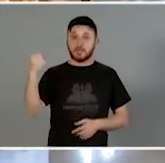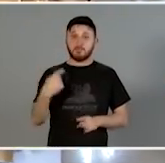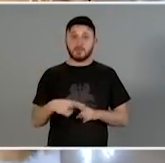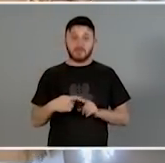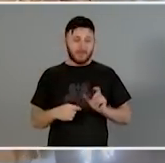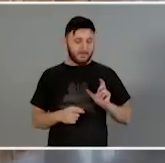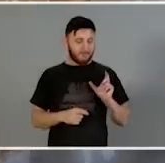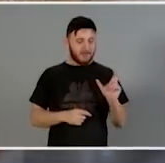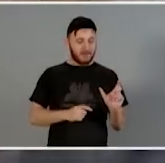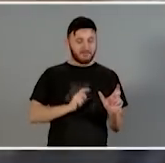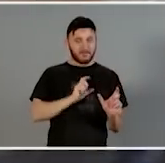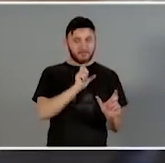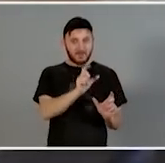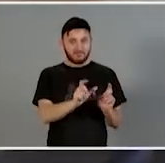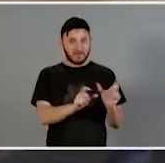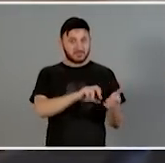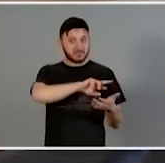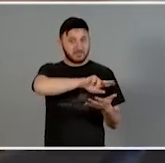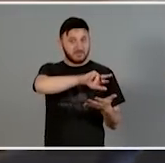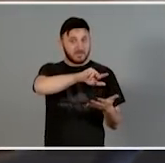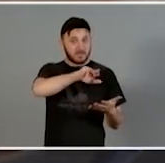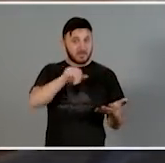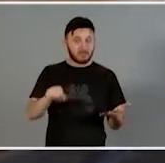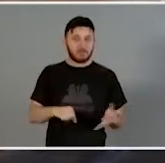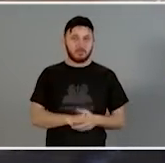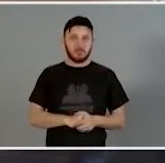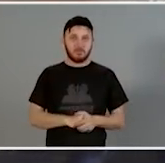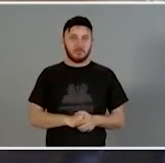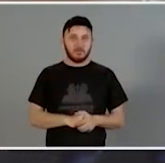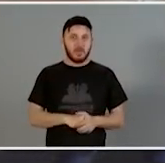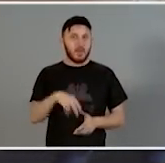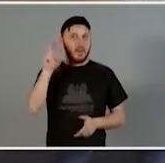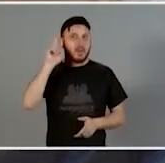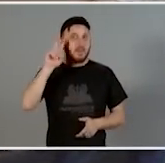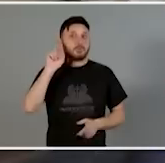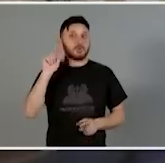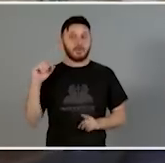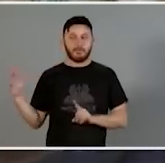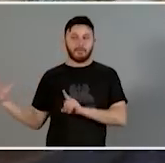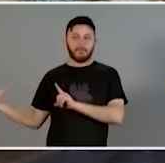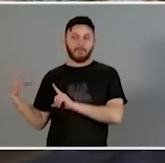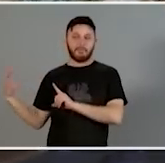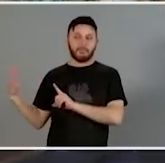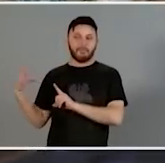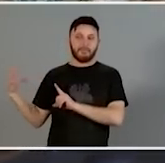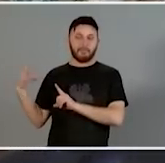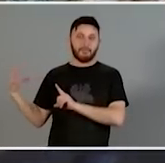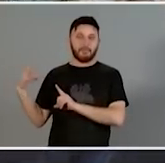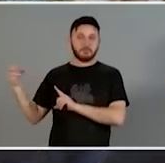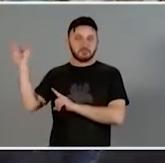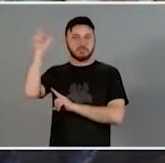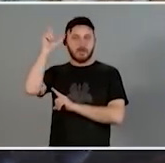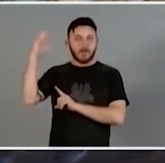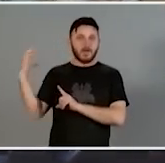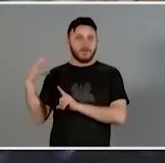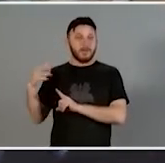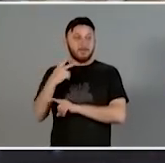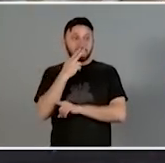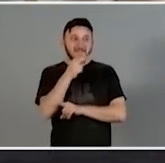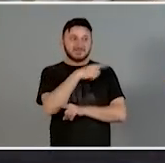de formas equivocadas. Lembre que a função do diabo é fazer parecer bonito o que é feio, certo o que é